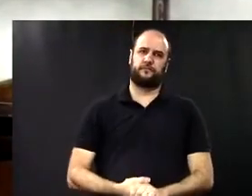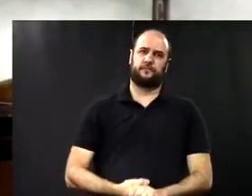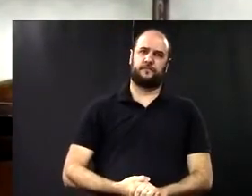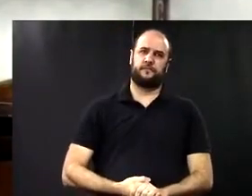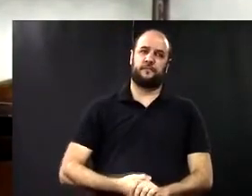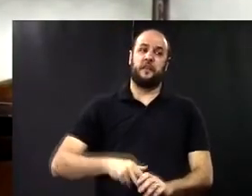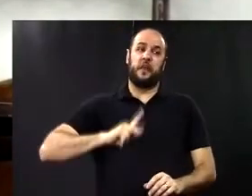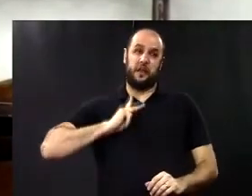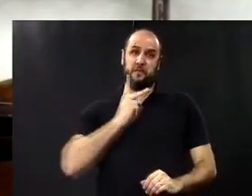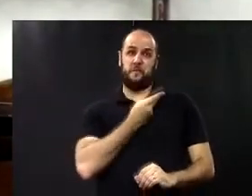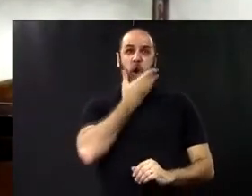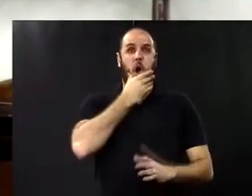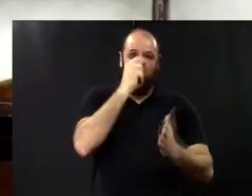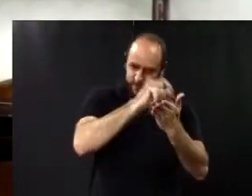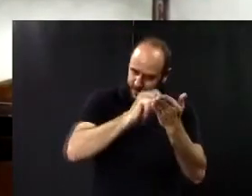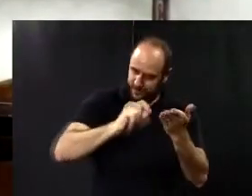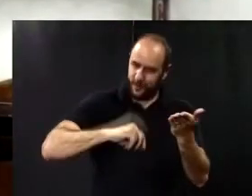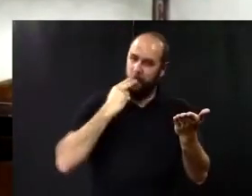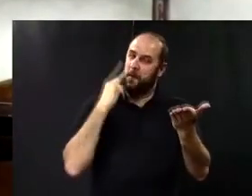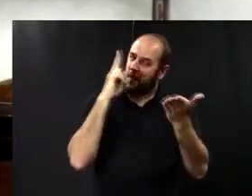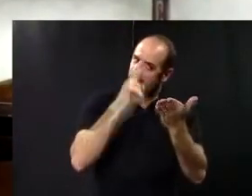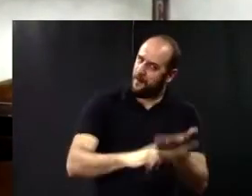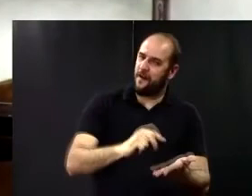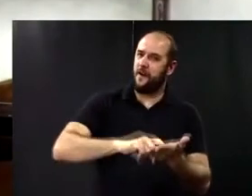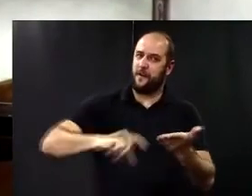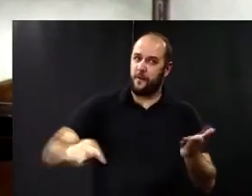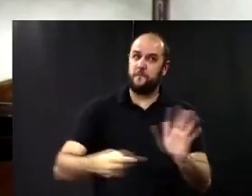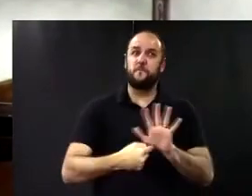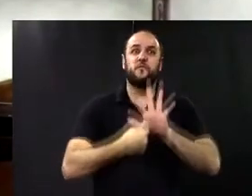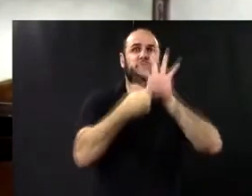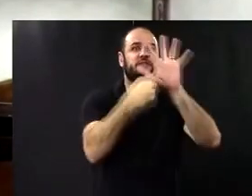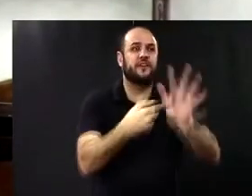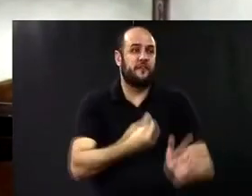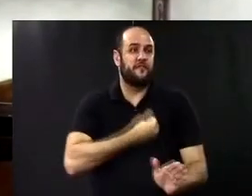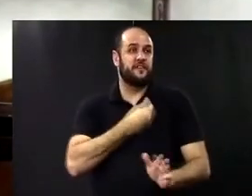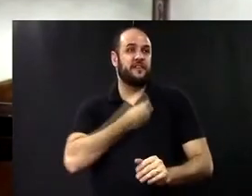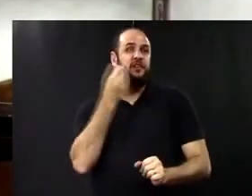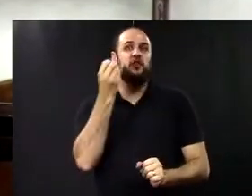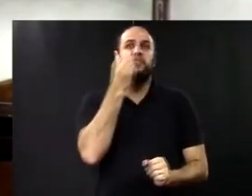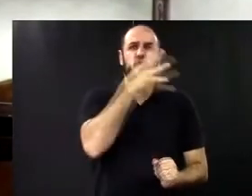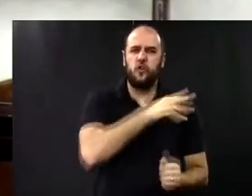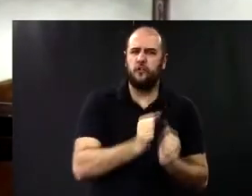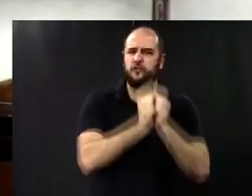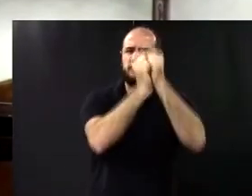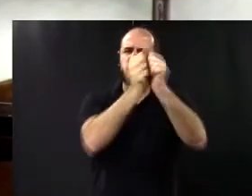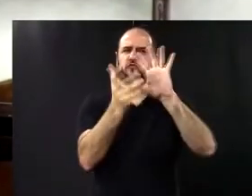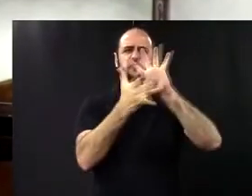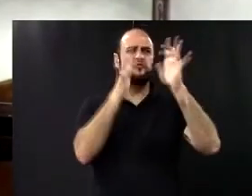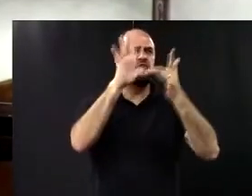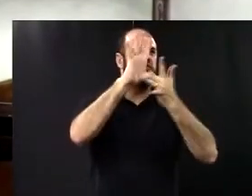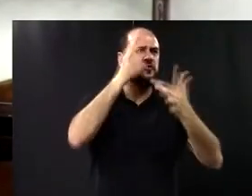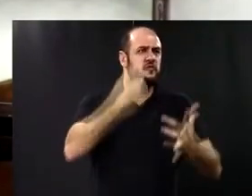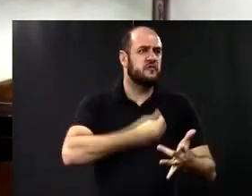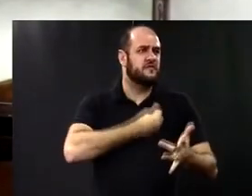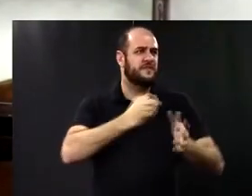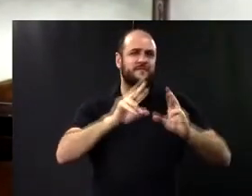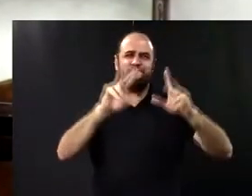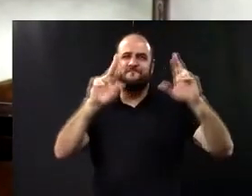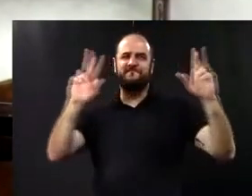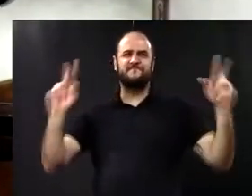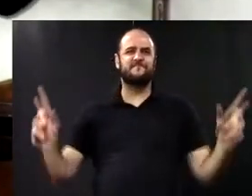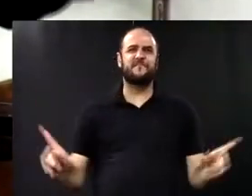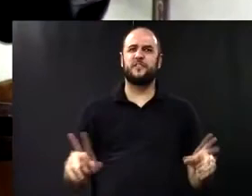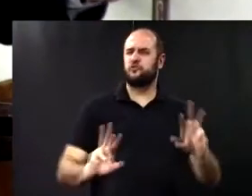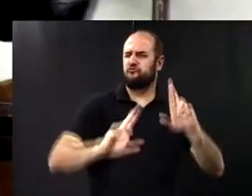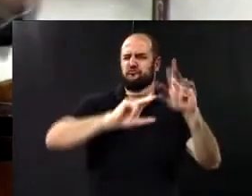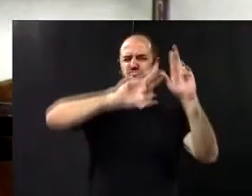então apresenta que esse viver que agora eles têm em Cristo é um viver diferente de tudo